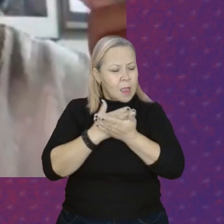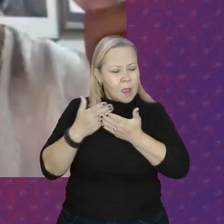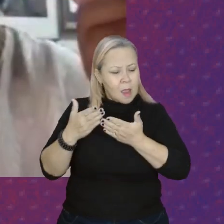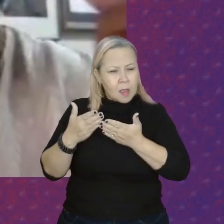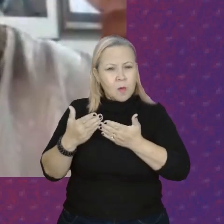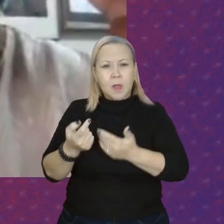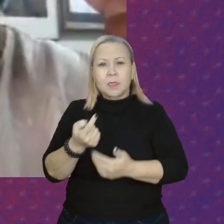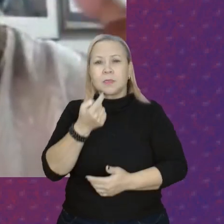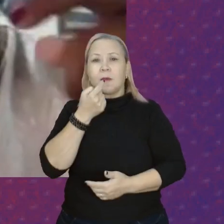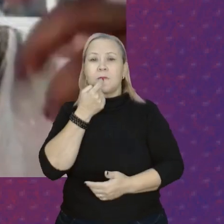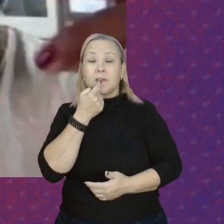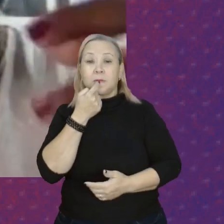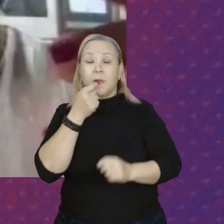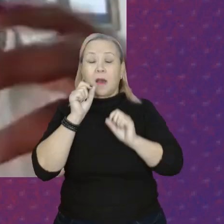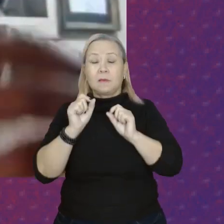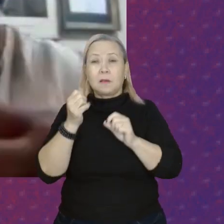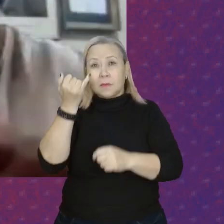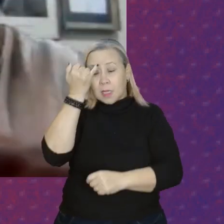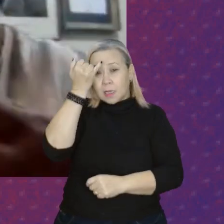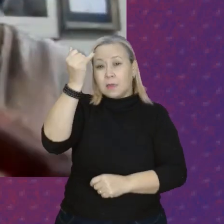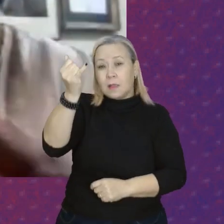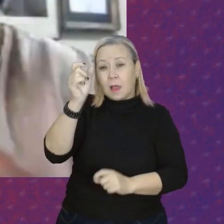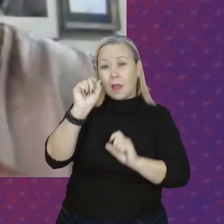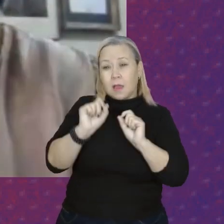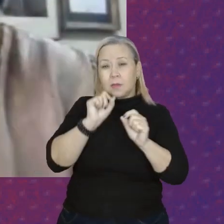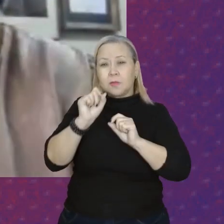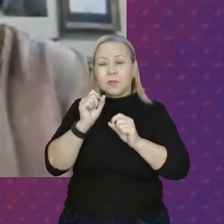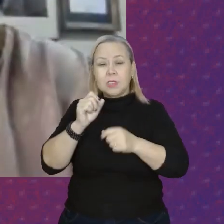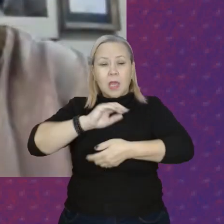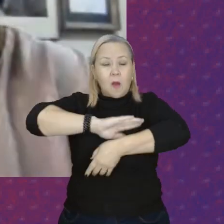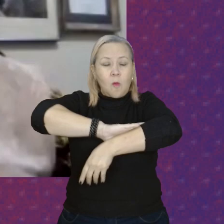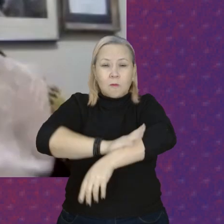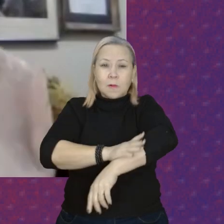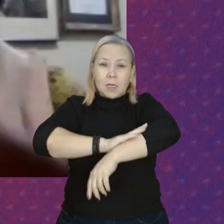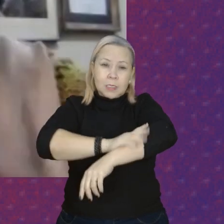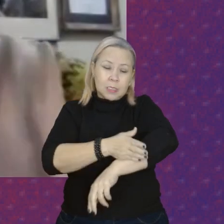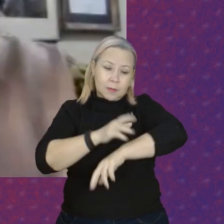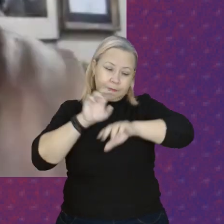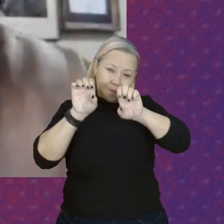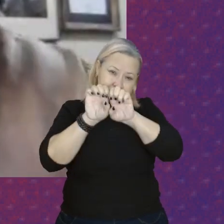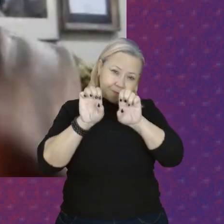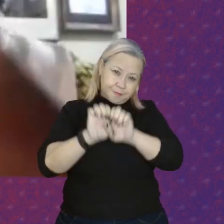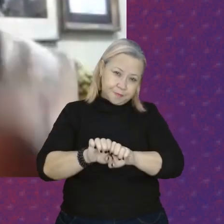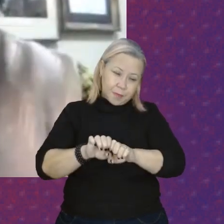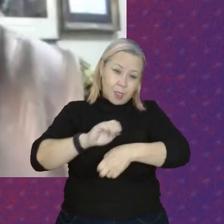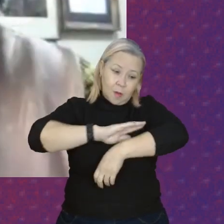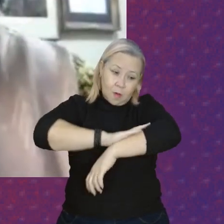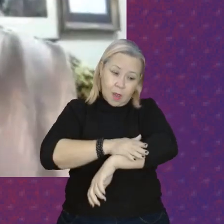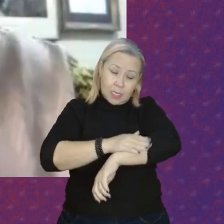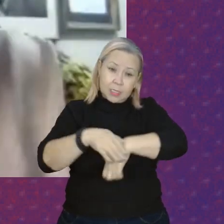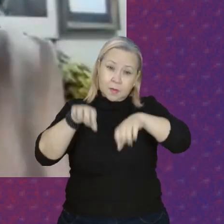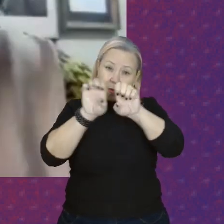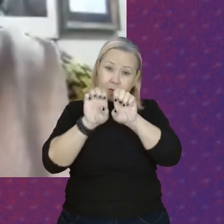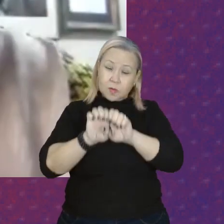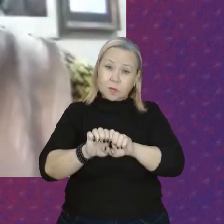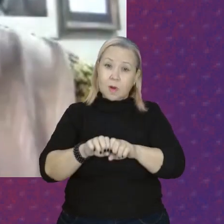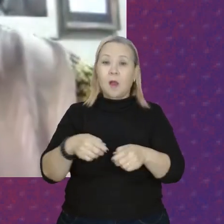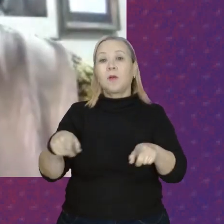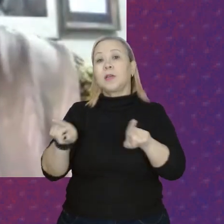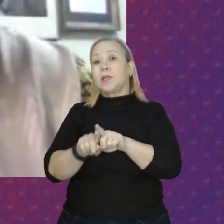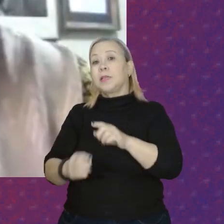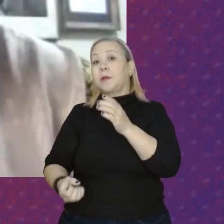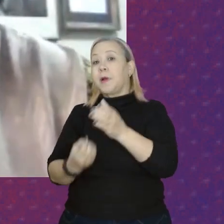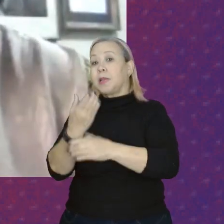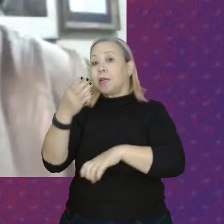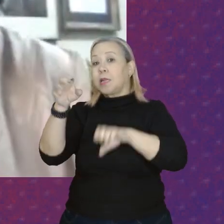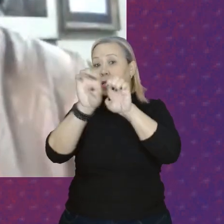né, dessa ideia do que é o racismo estrutural. O racismo, ele é estrutural e estruturante, porque